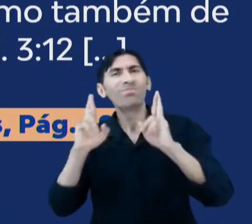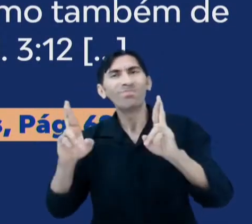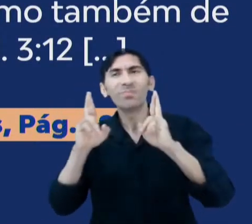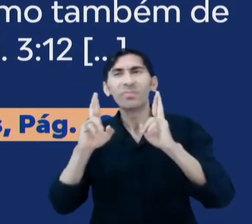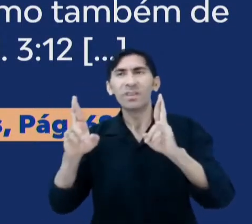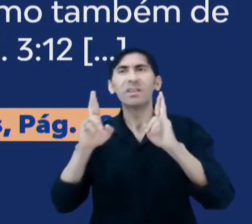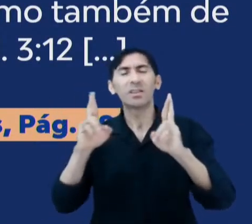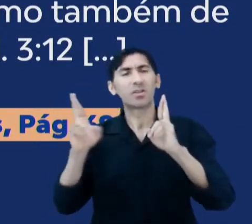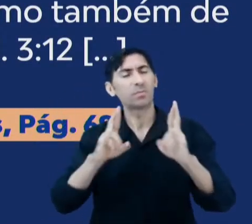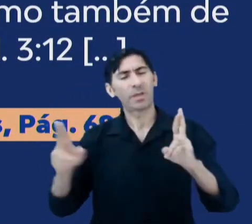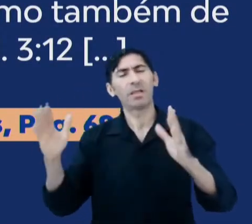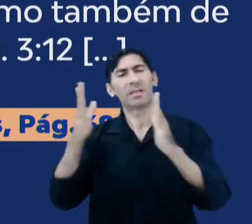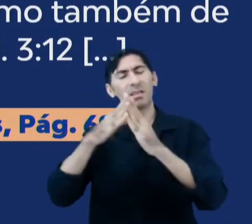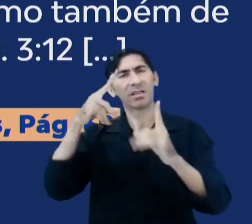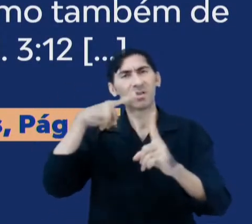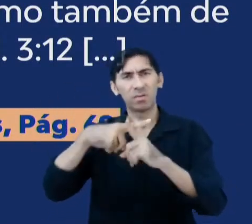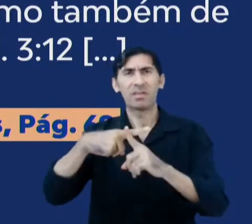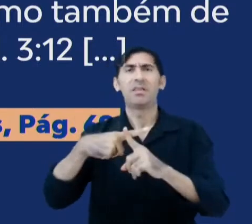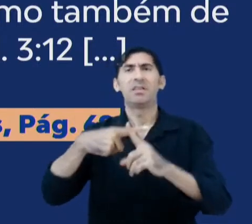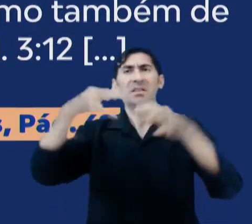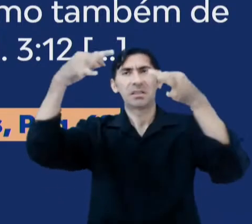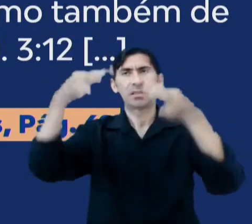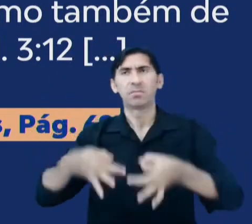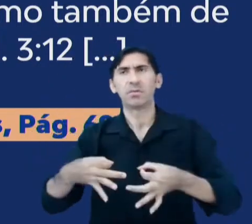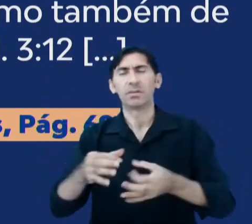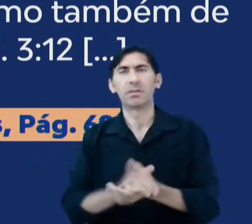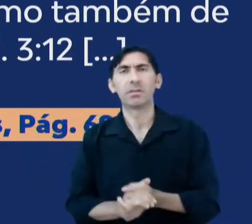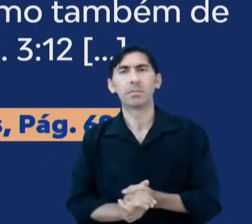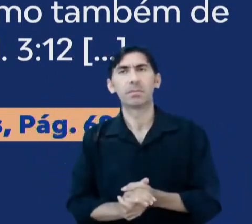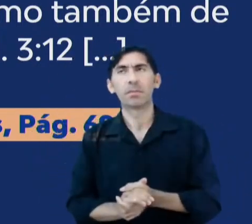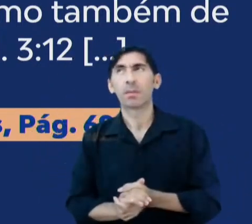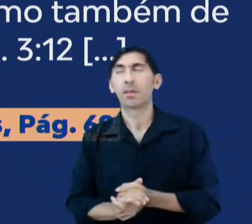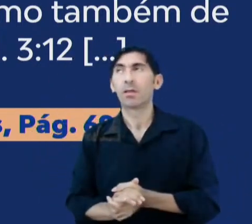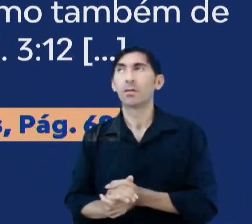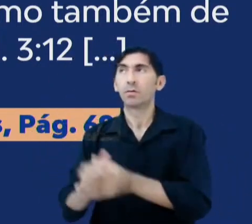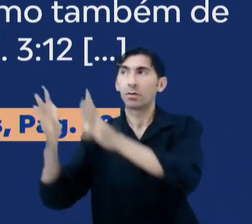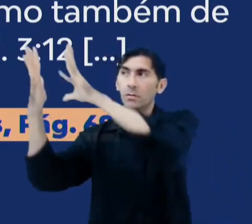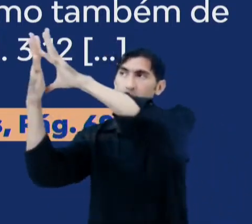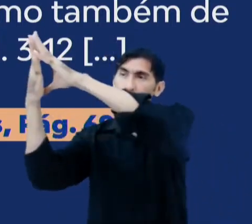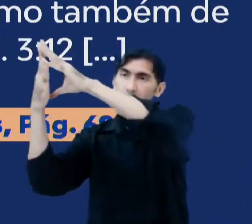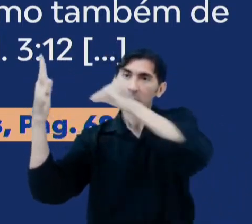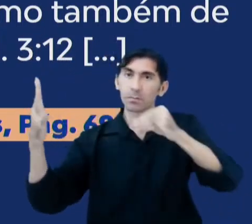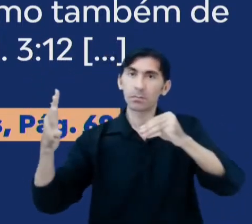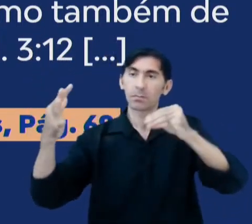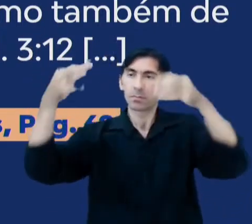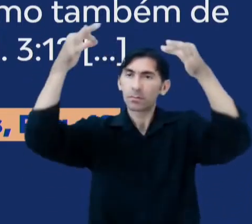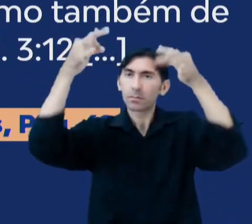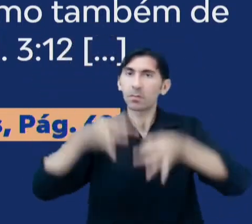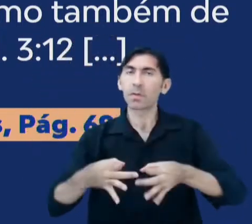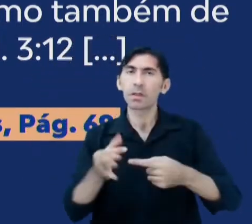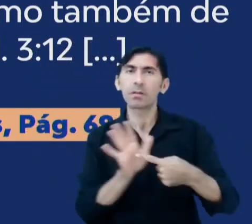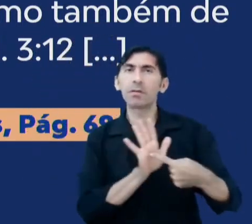igreja. Quando o caráter de Cristo se reproduzir perfeitamente em seu povo,